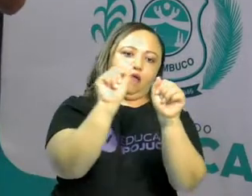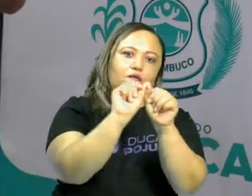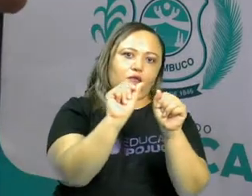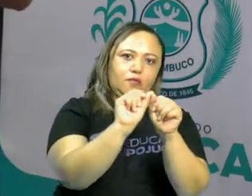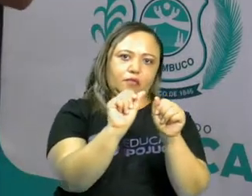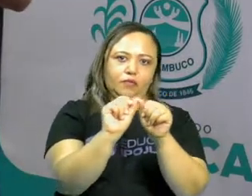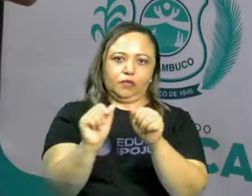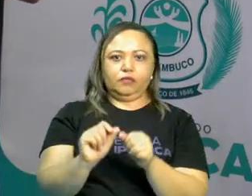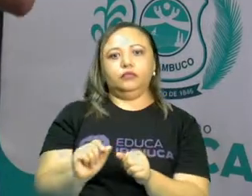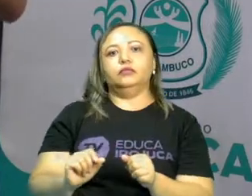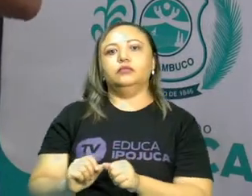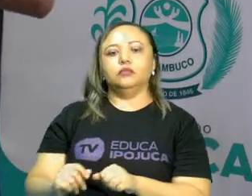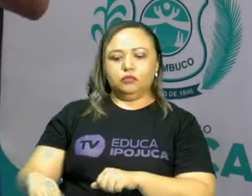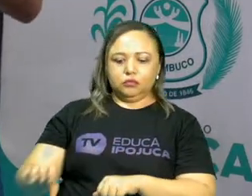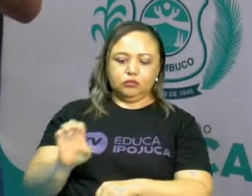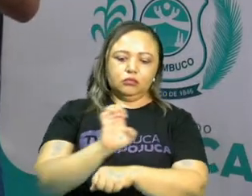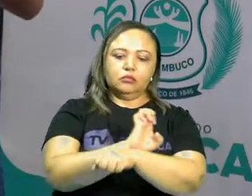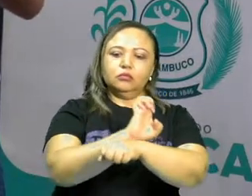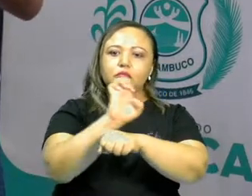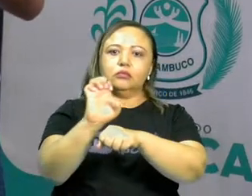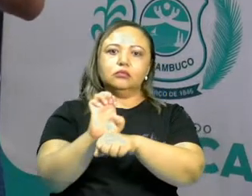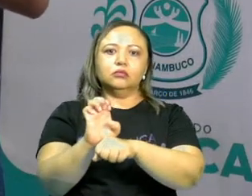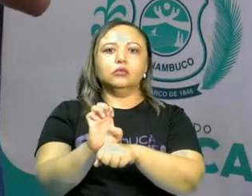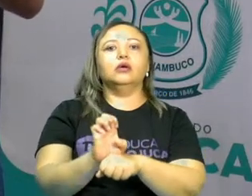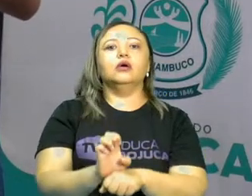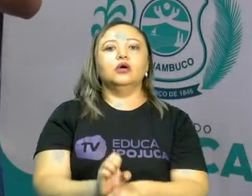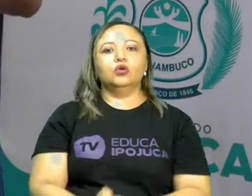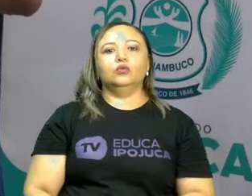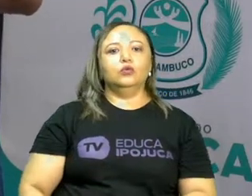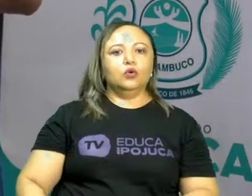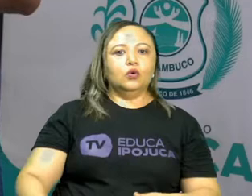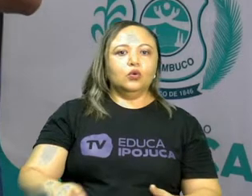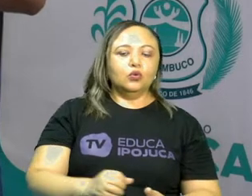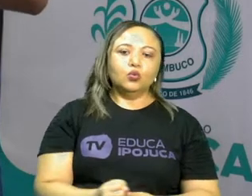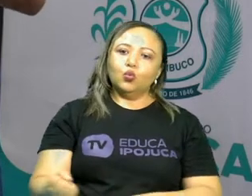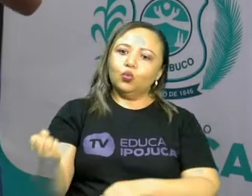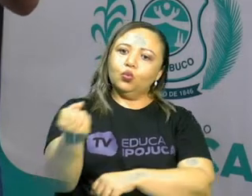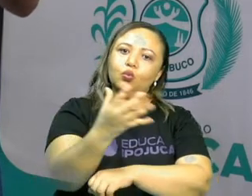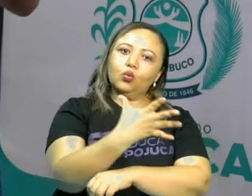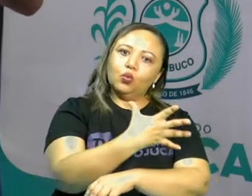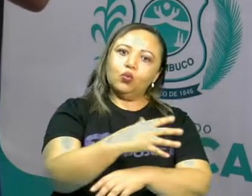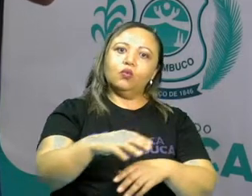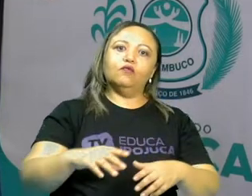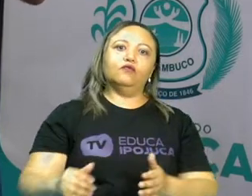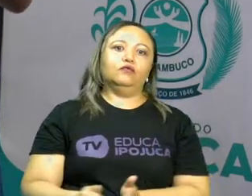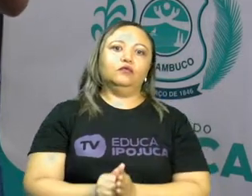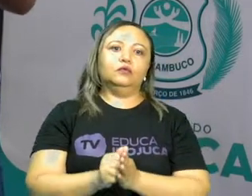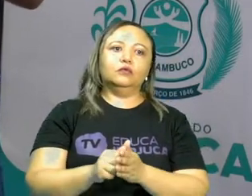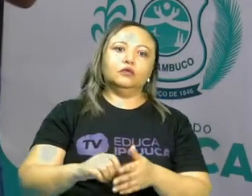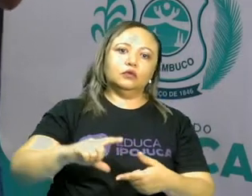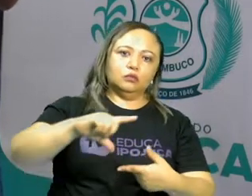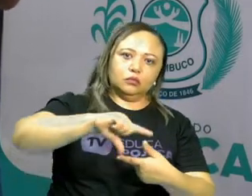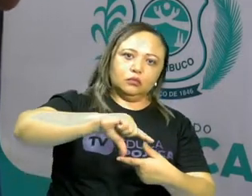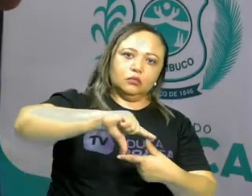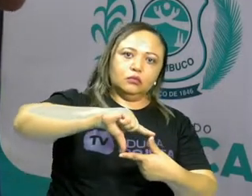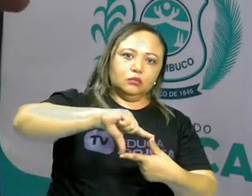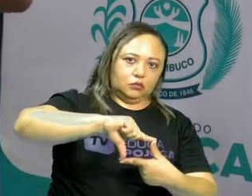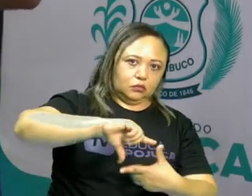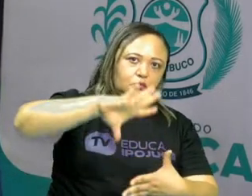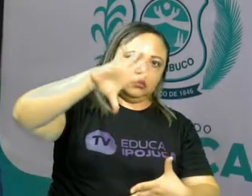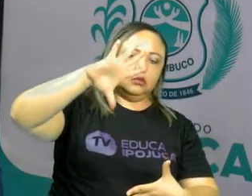estados modernos né então os estados modernos não é verdade mesmo se não tinha esses países com poderes